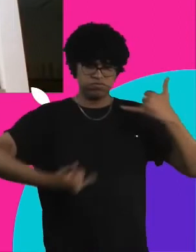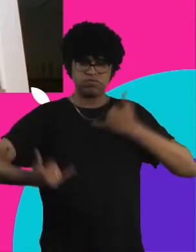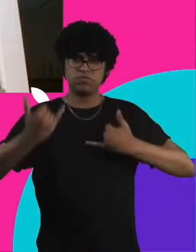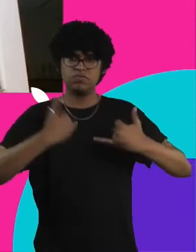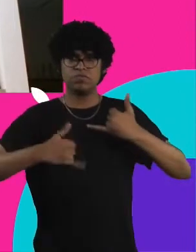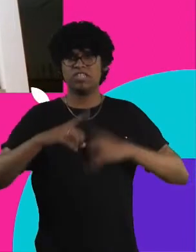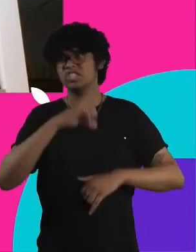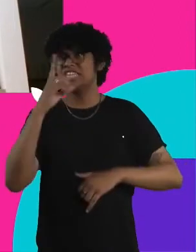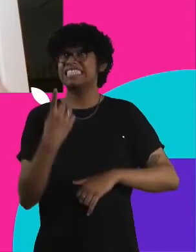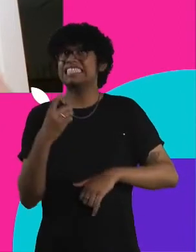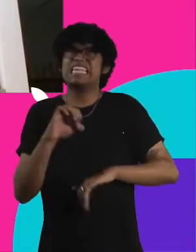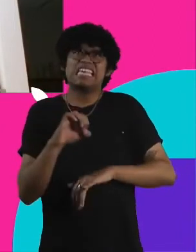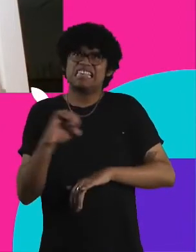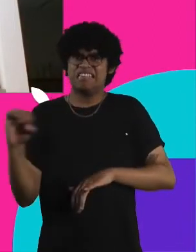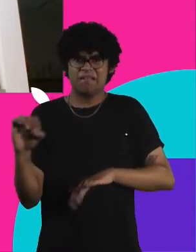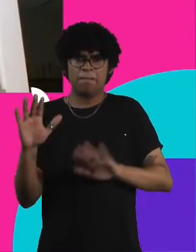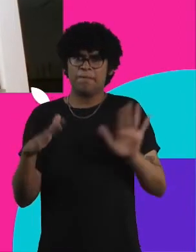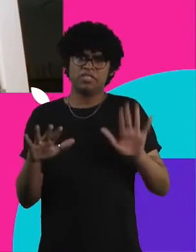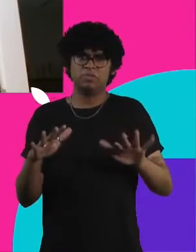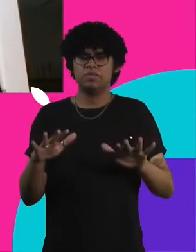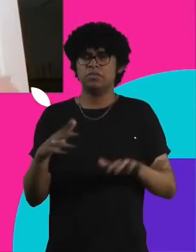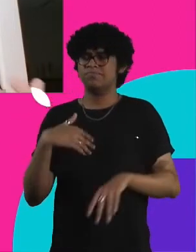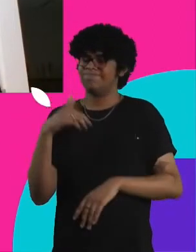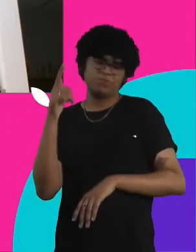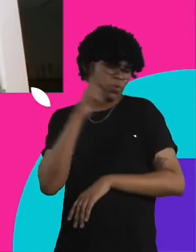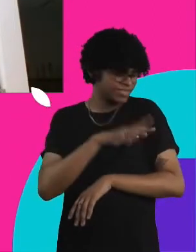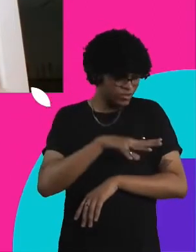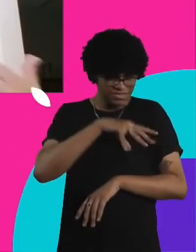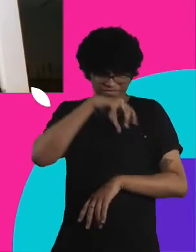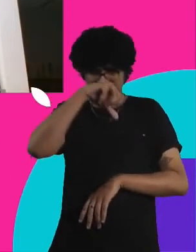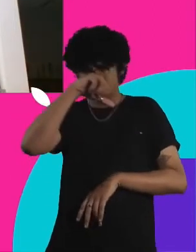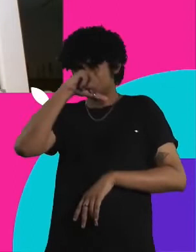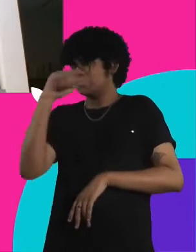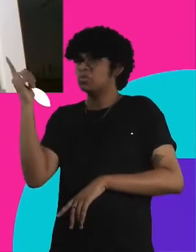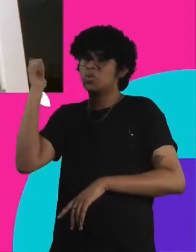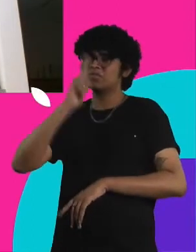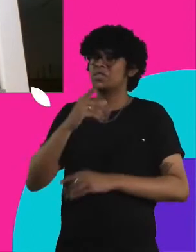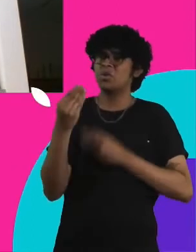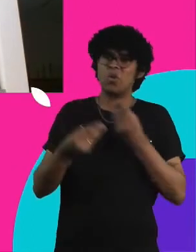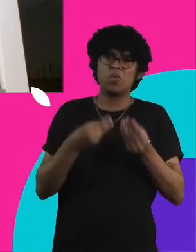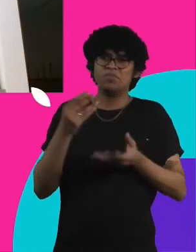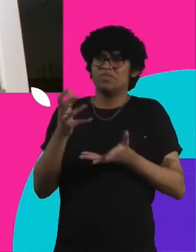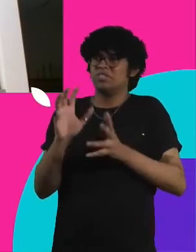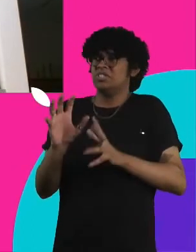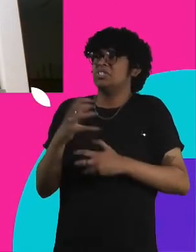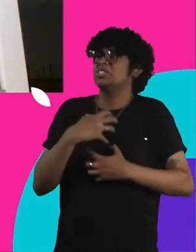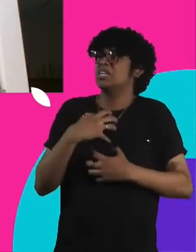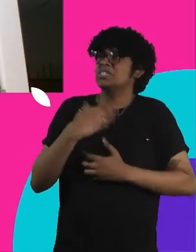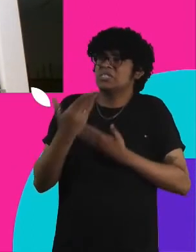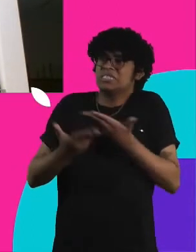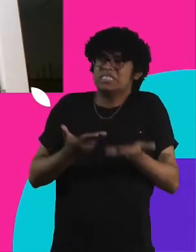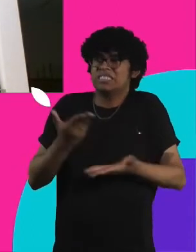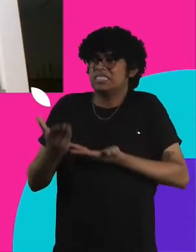mais tranquilos, falando que não estavam conseguindo nem respirar, nem conseguir lidar com a situação. Porque não é